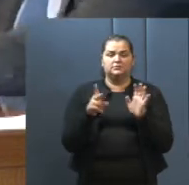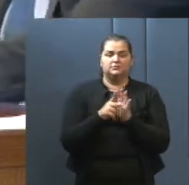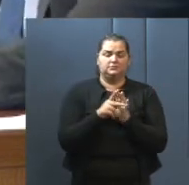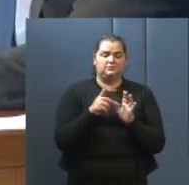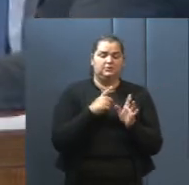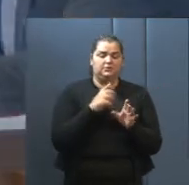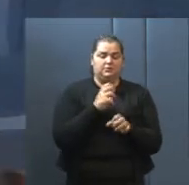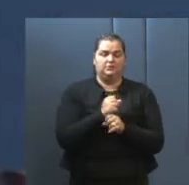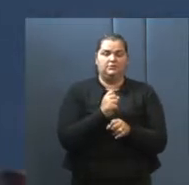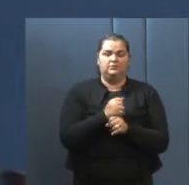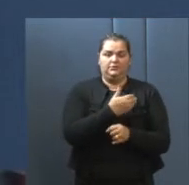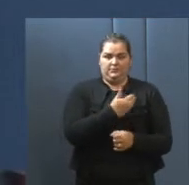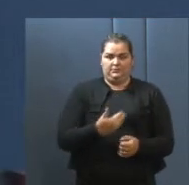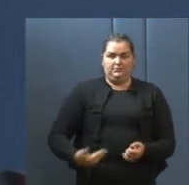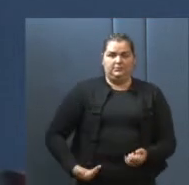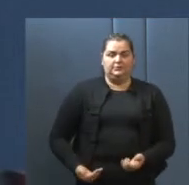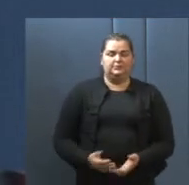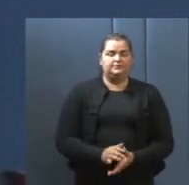dívida pública.